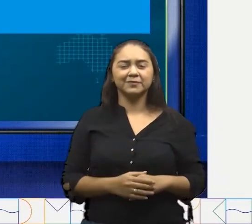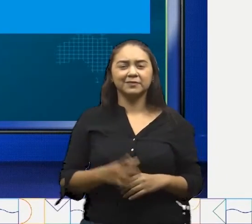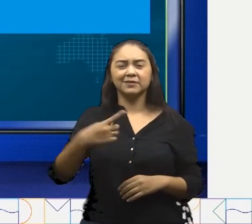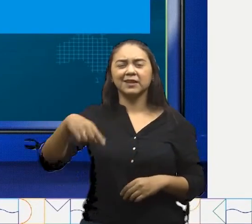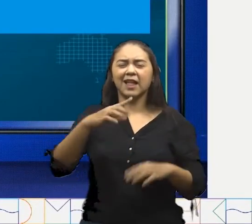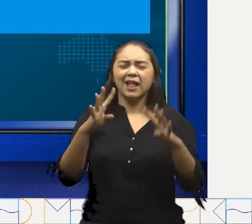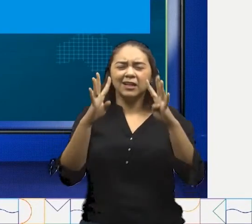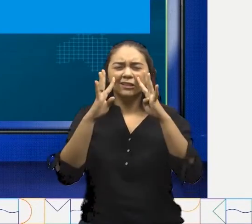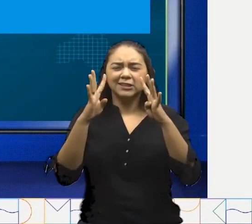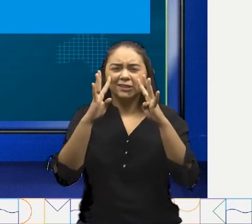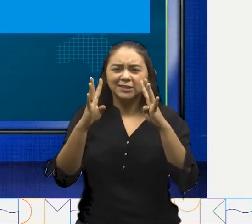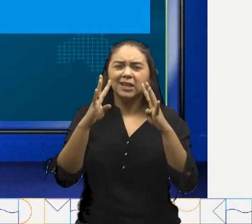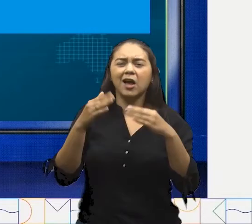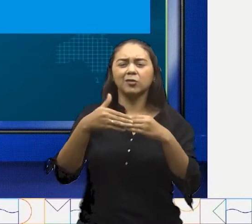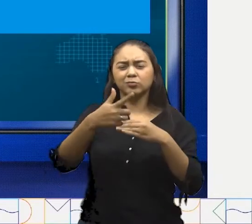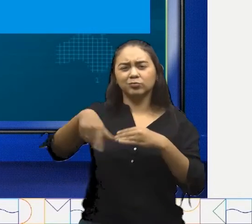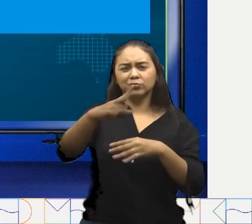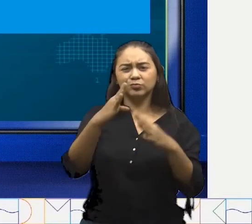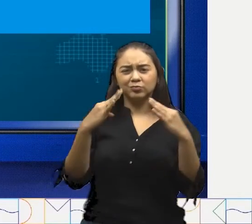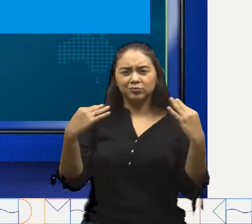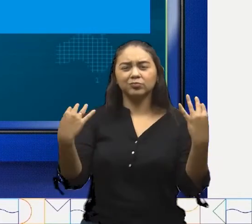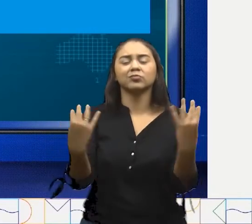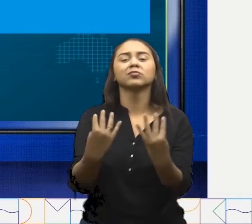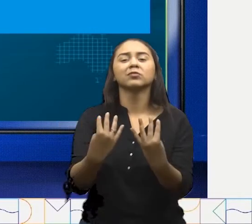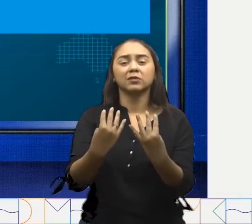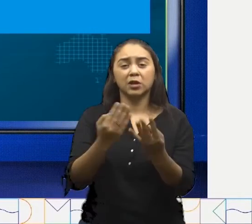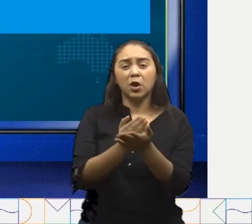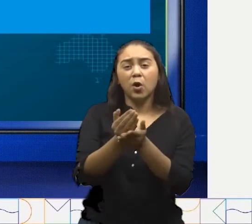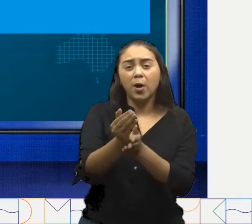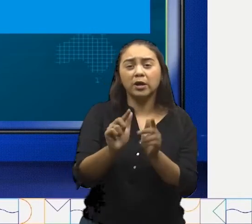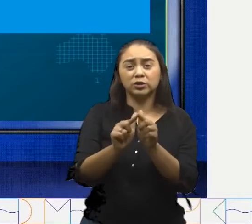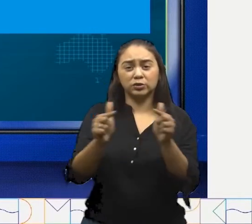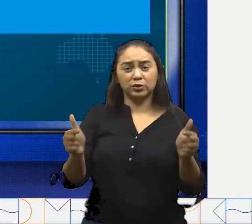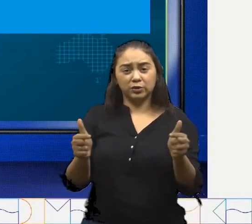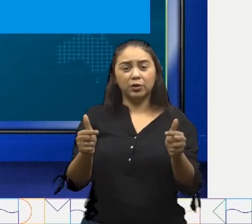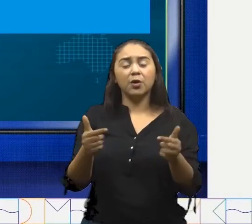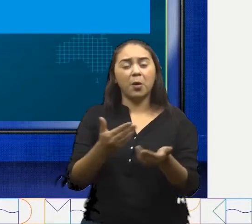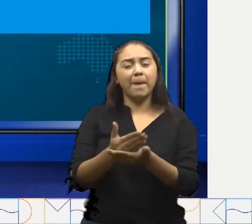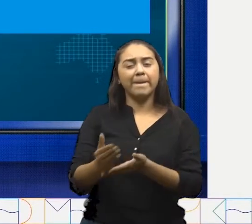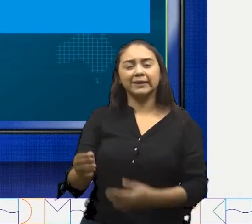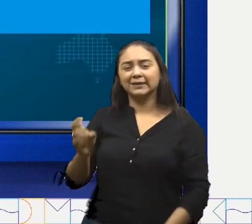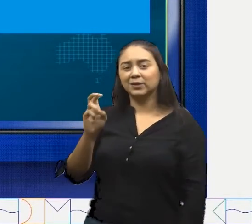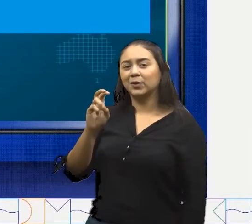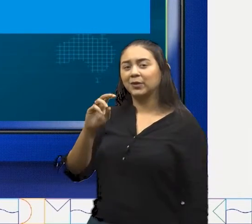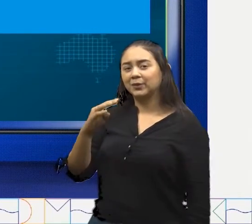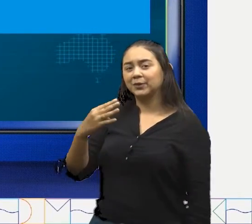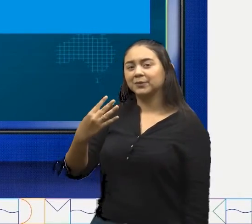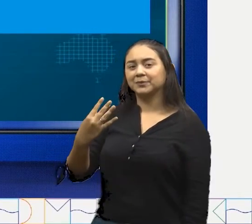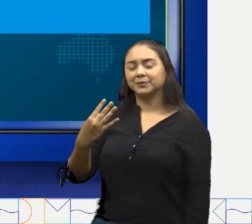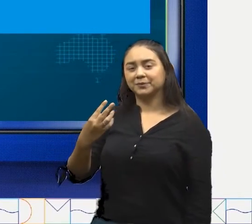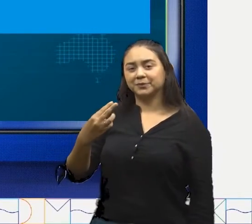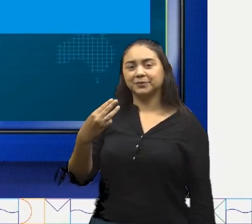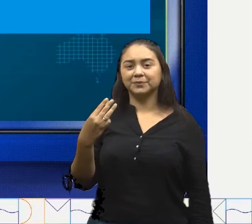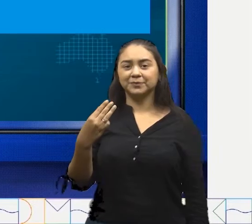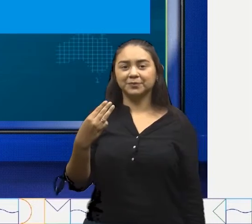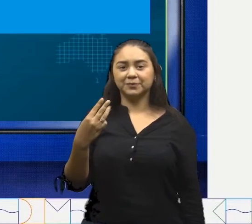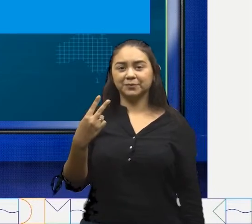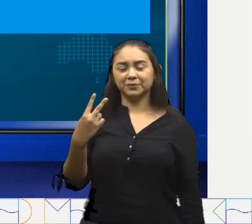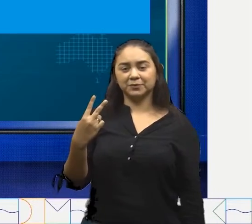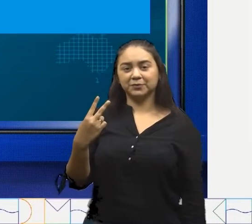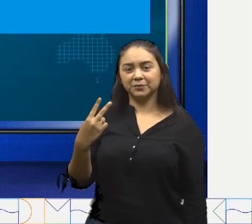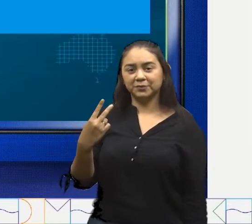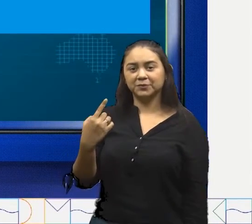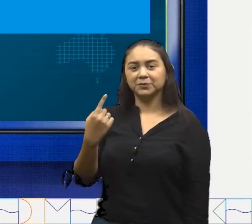senhores telespectadores! Nosso jornal adicional iniciará em 5, 4,